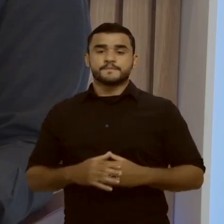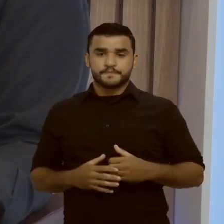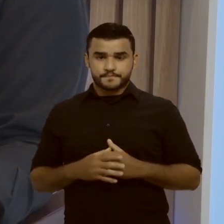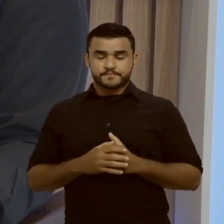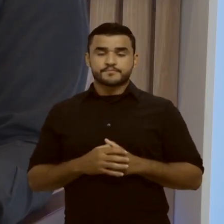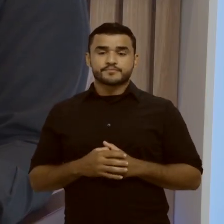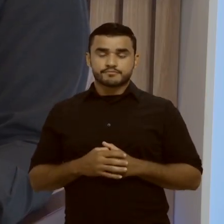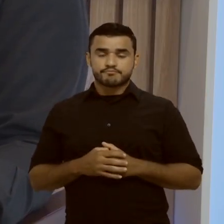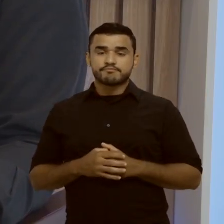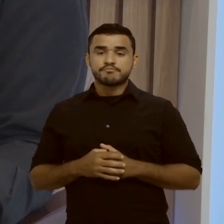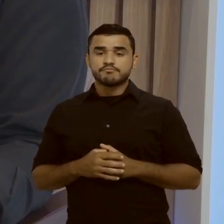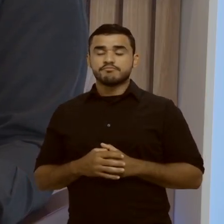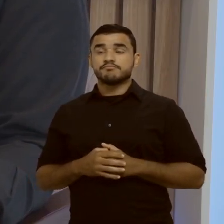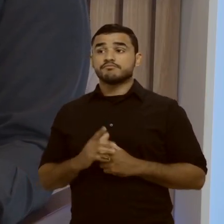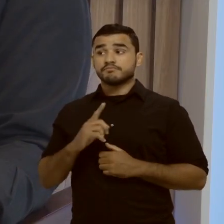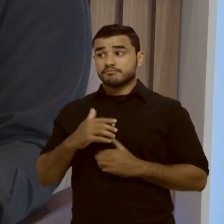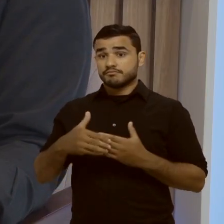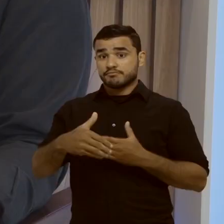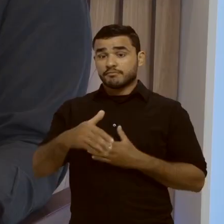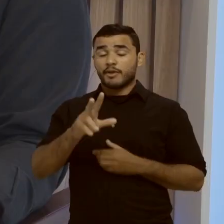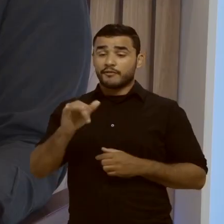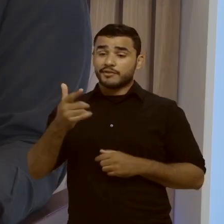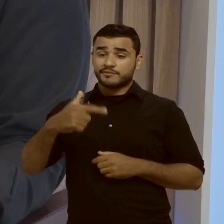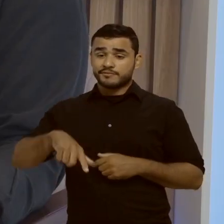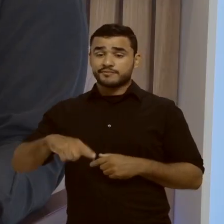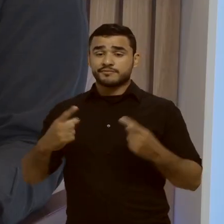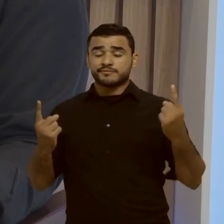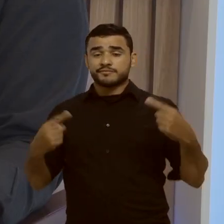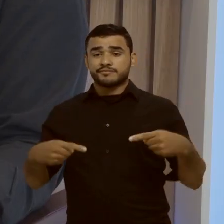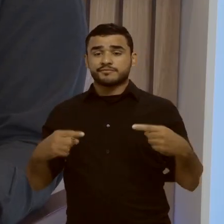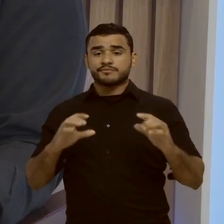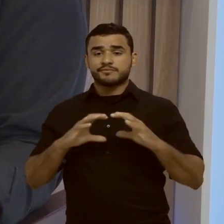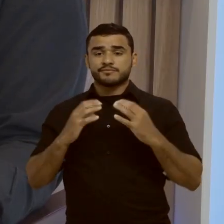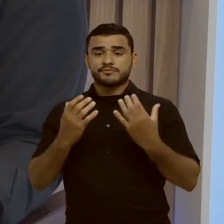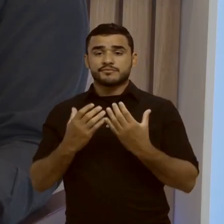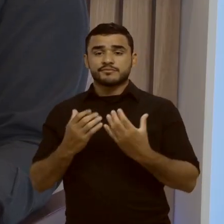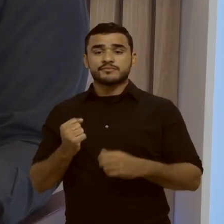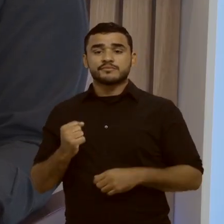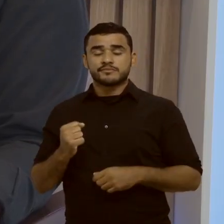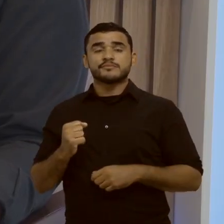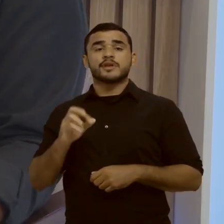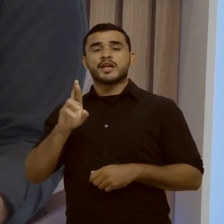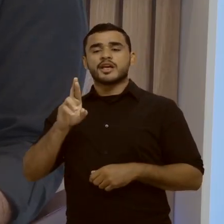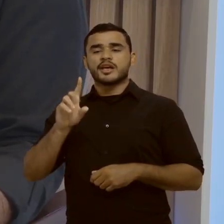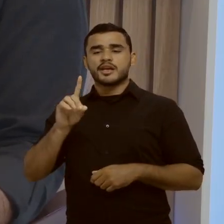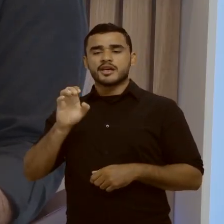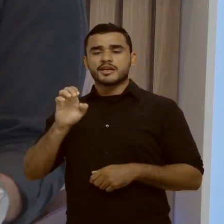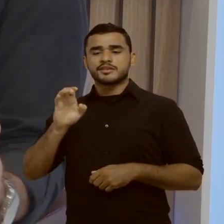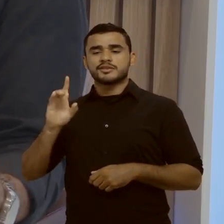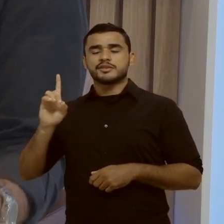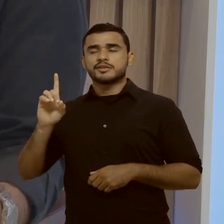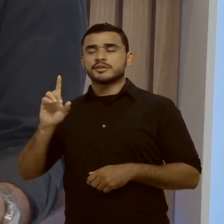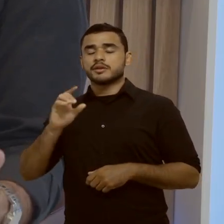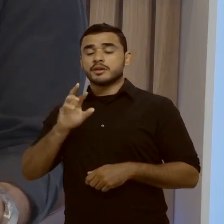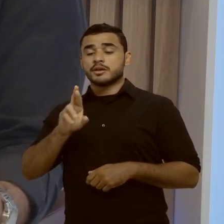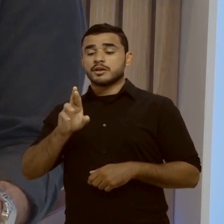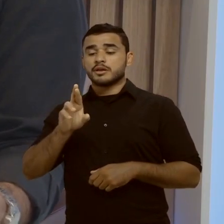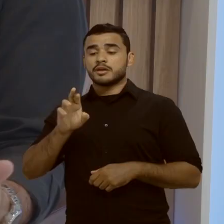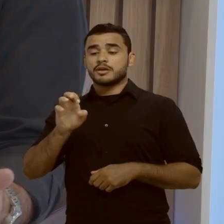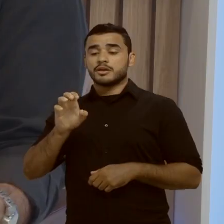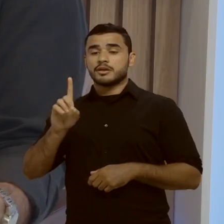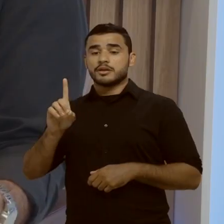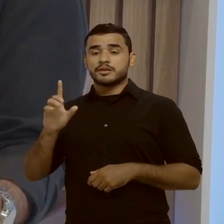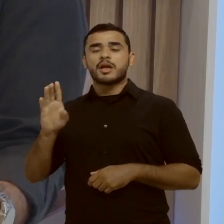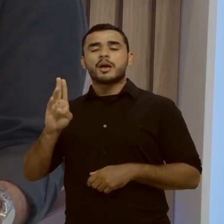o adversário também forte, e aí de novo dentro de casa, que agora é contra o Red Bull Bragantino. Aí você fala, e a estreia do